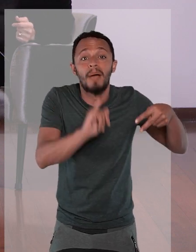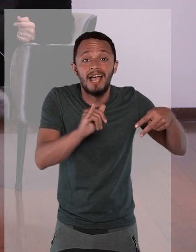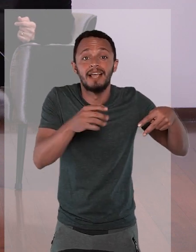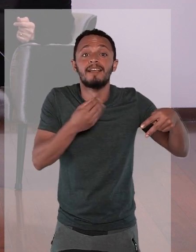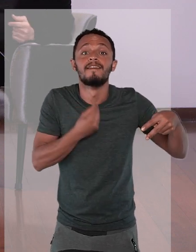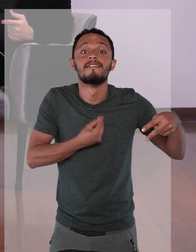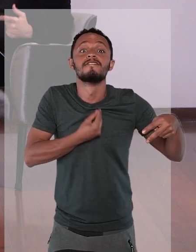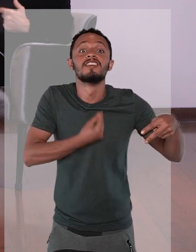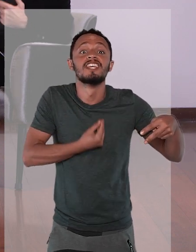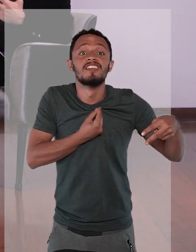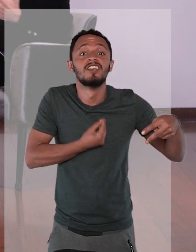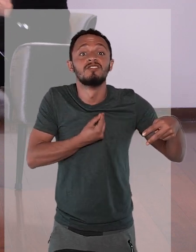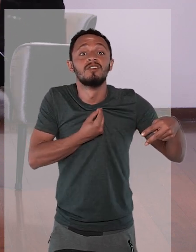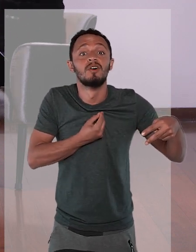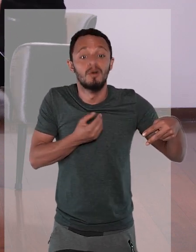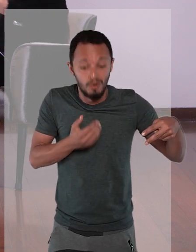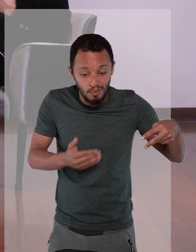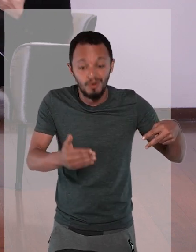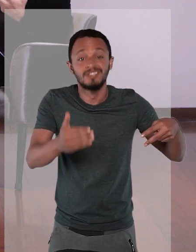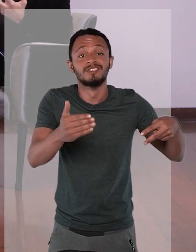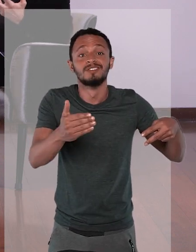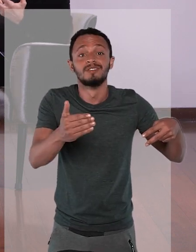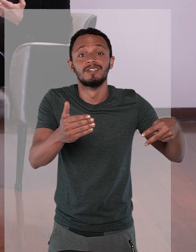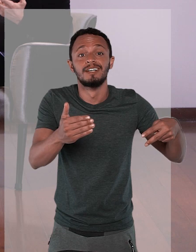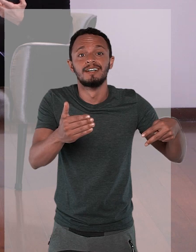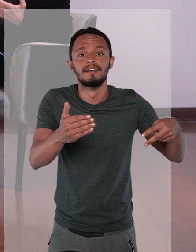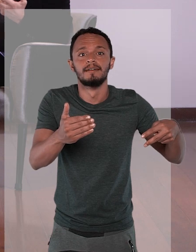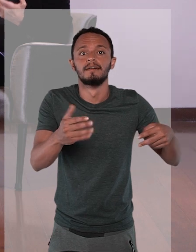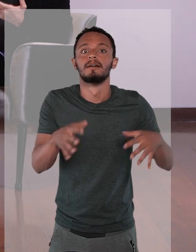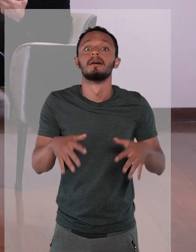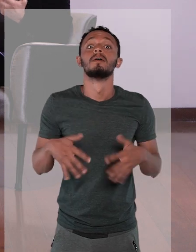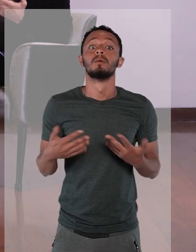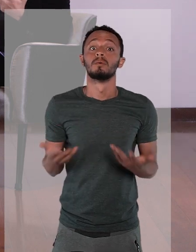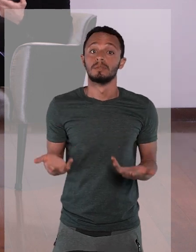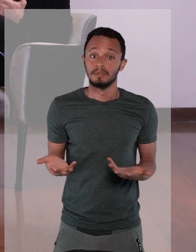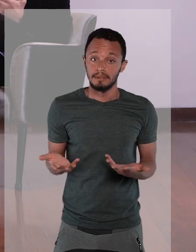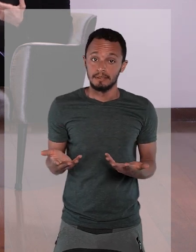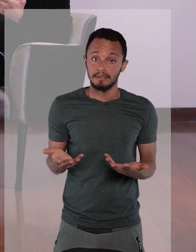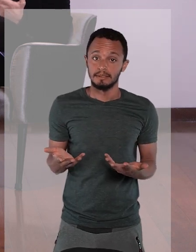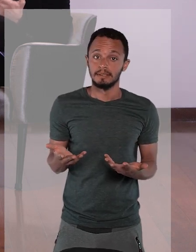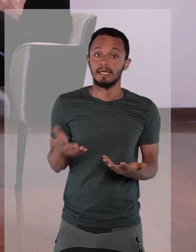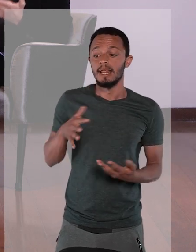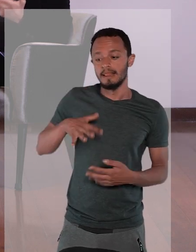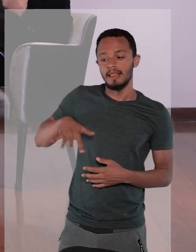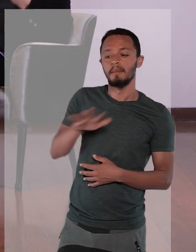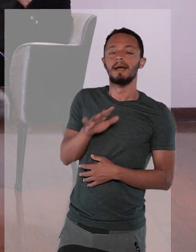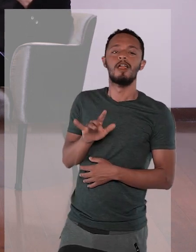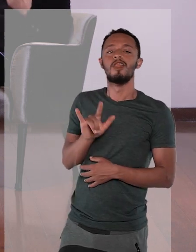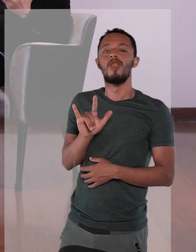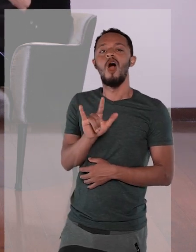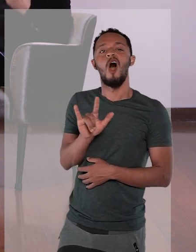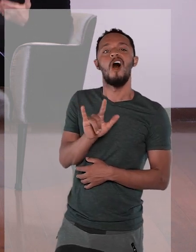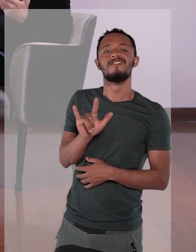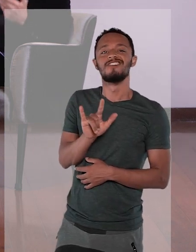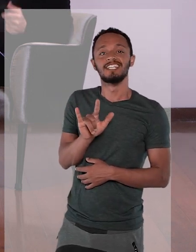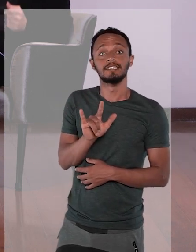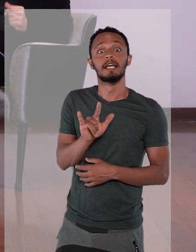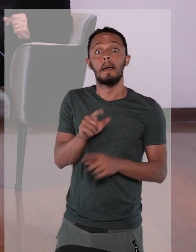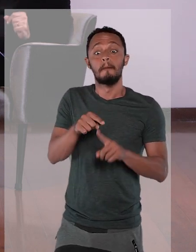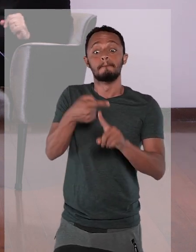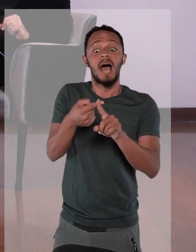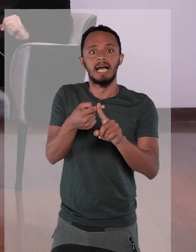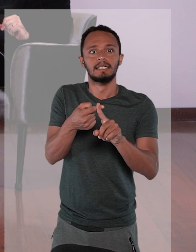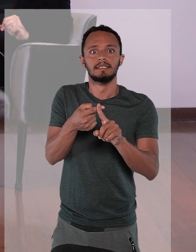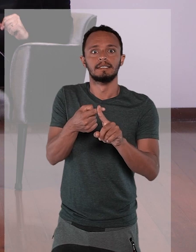Né? Ou seja, né, temos mais lovers do que haters. Temos Carlos. mais lovers do